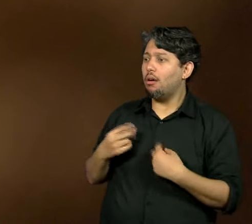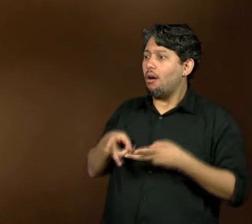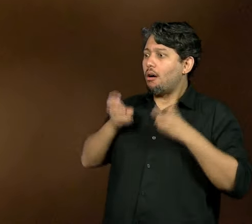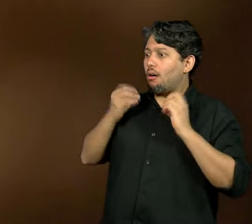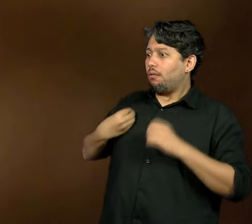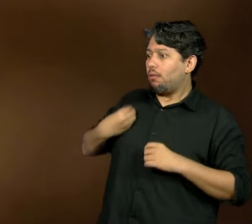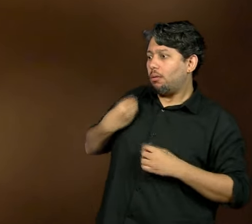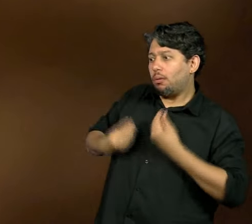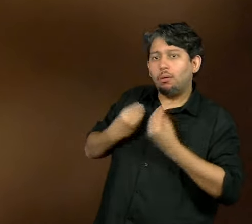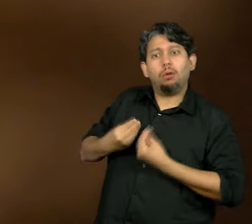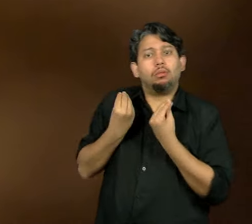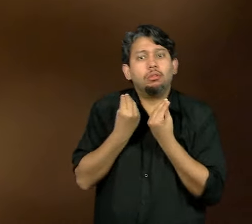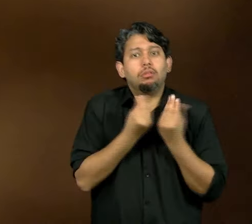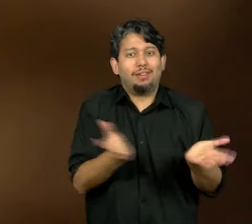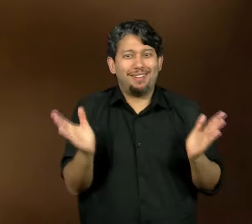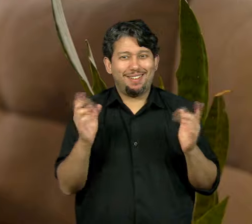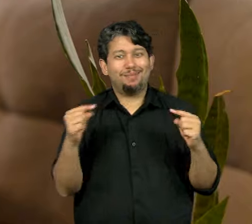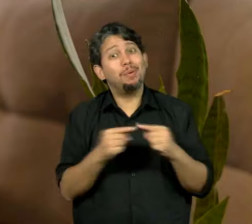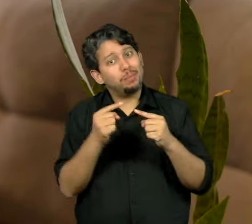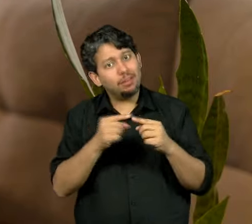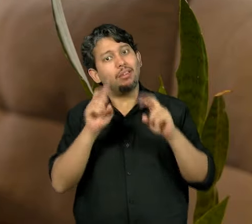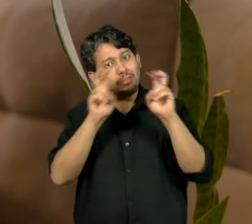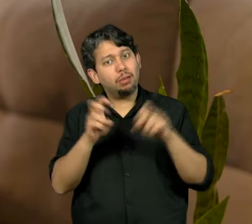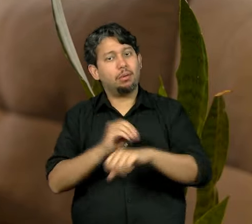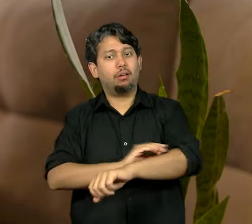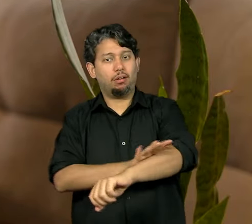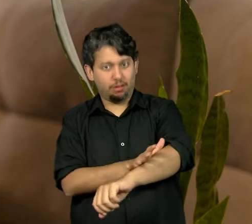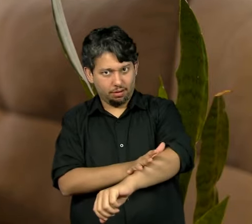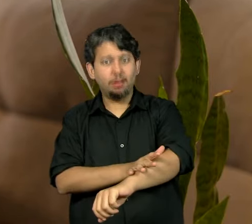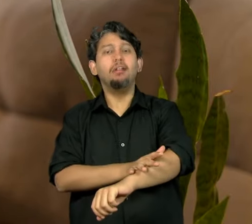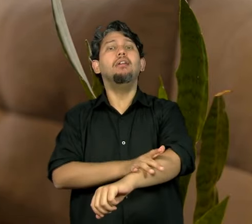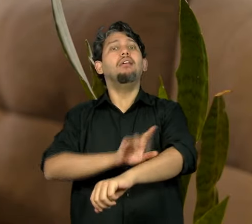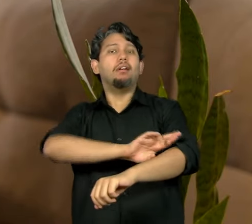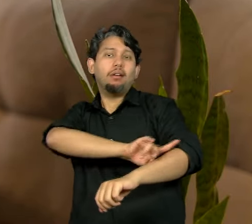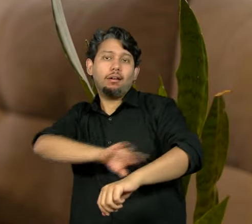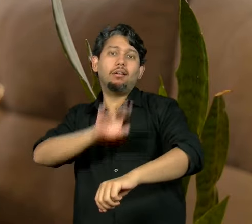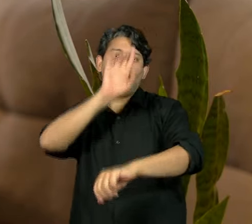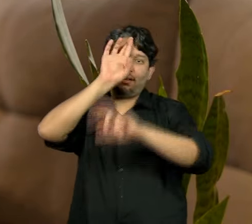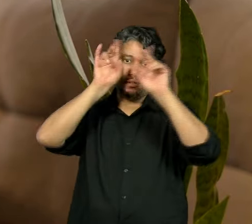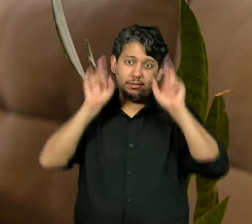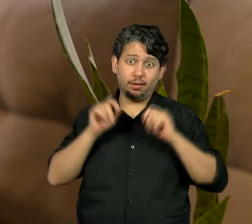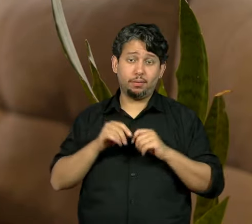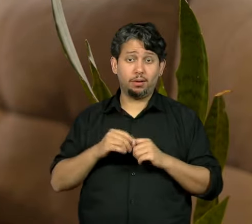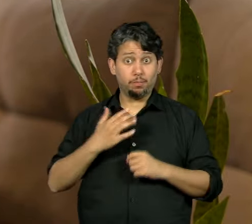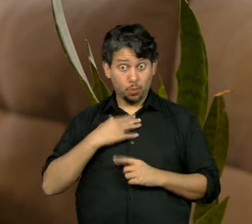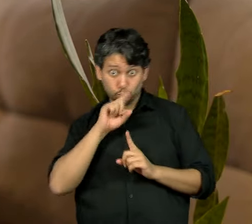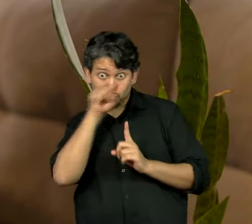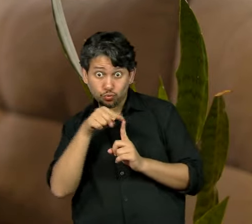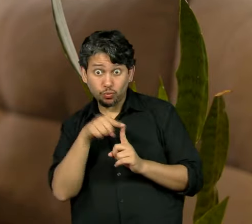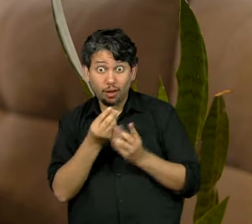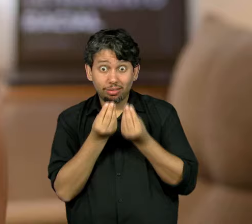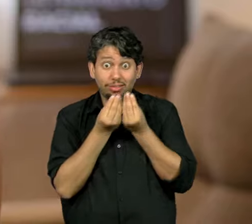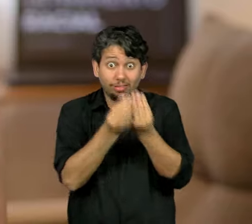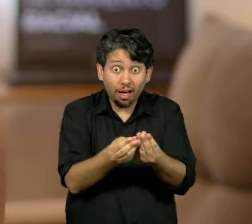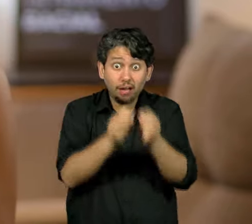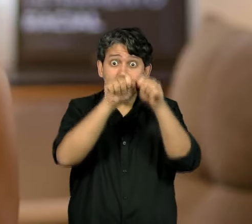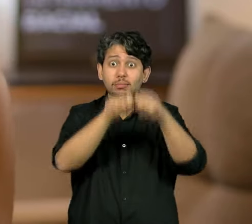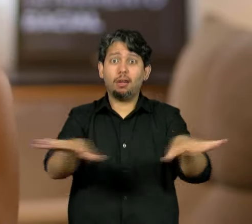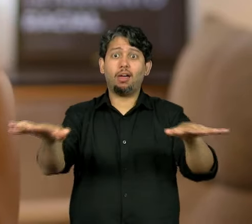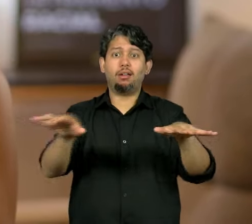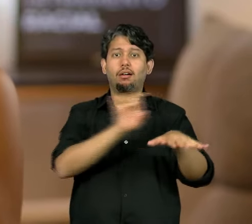que perpassem a questão racial. Produzo os conteúdos com esse objetivo de disseminar e que as pessoas consigam compreender e